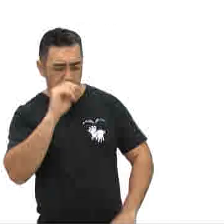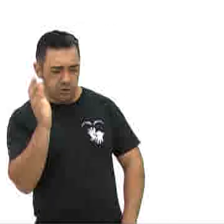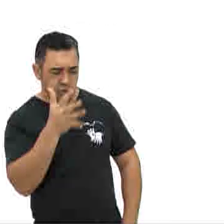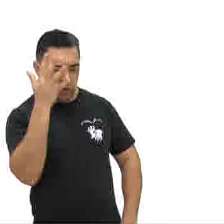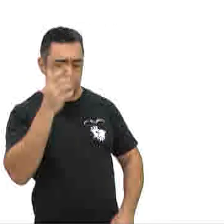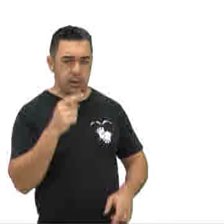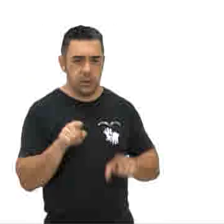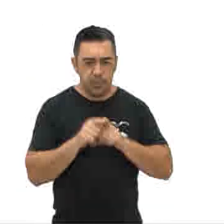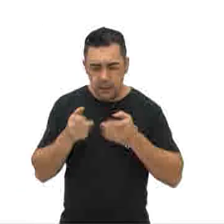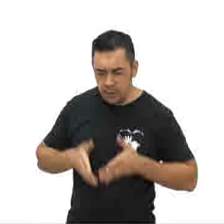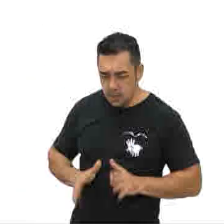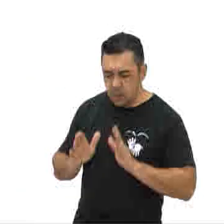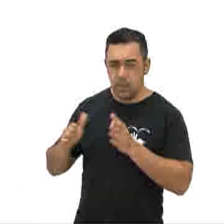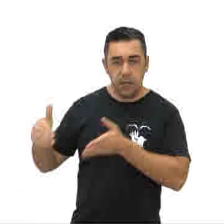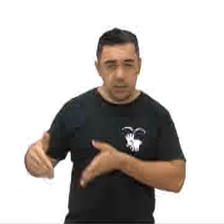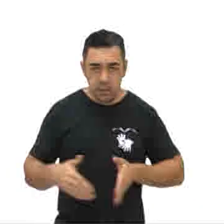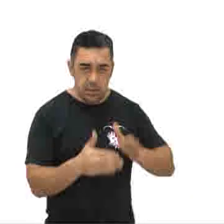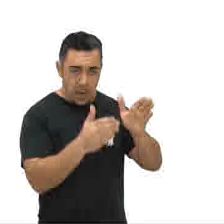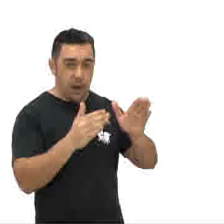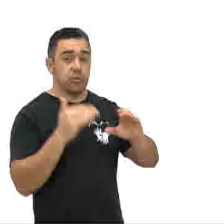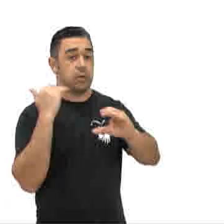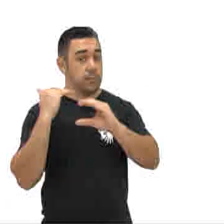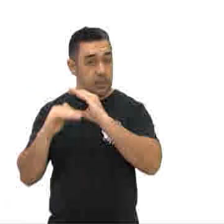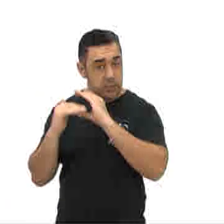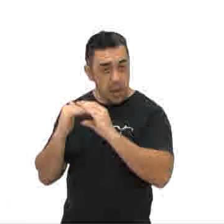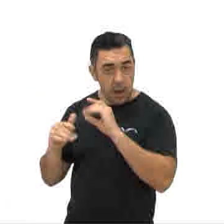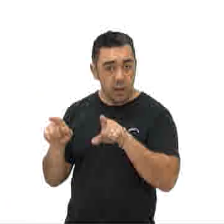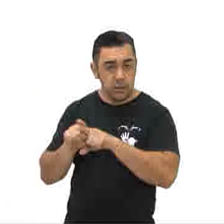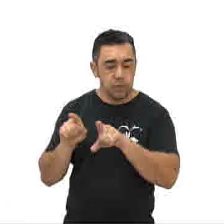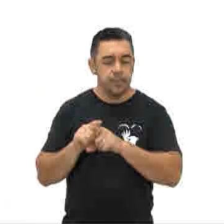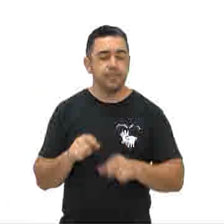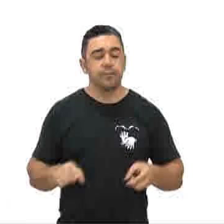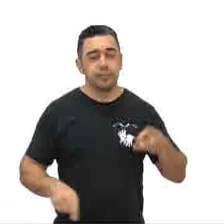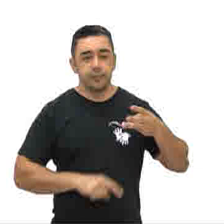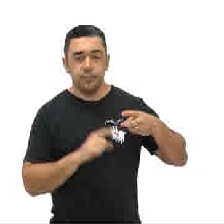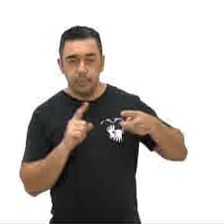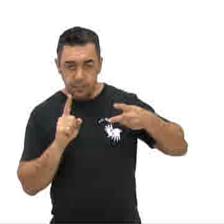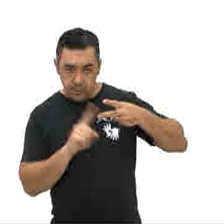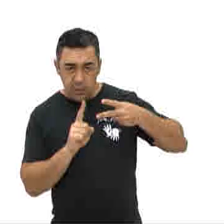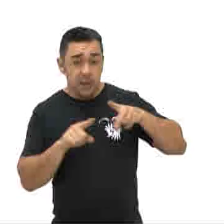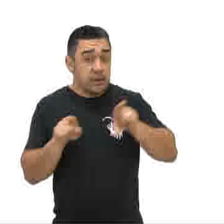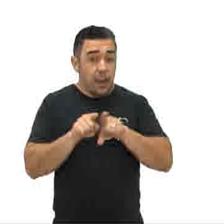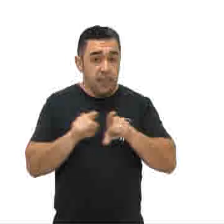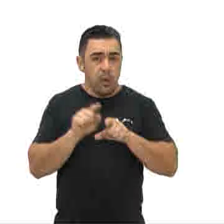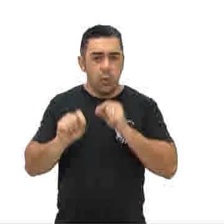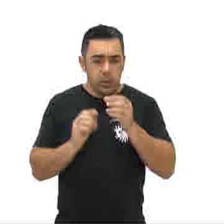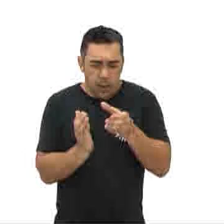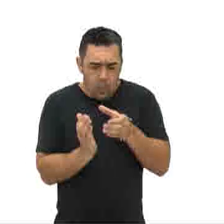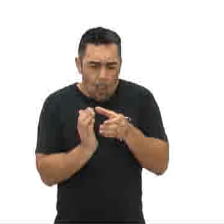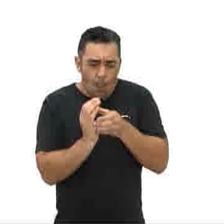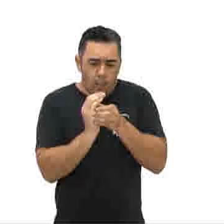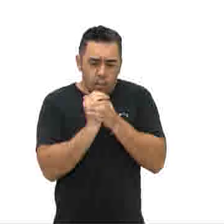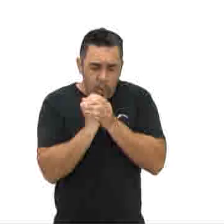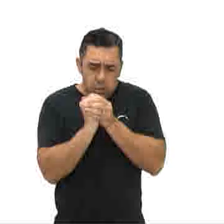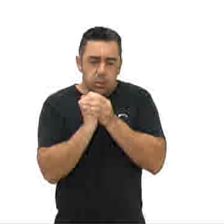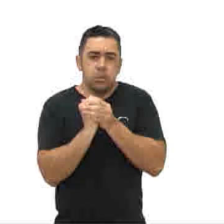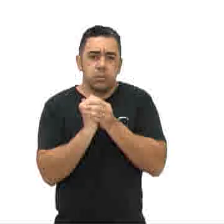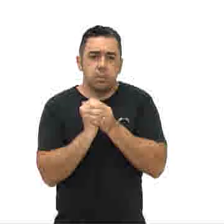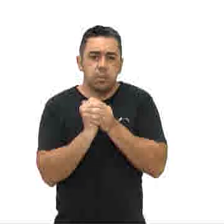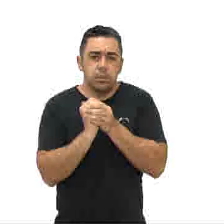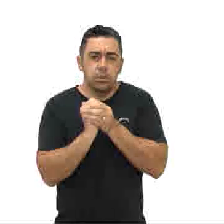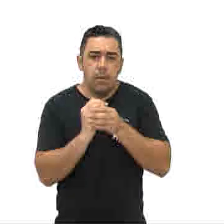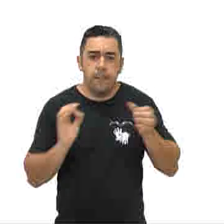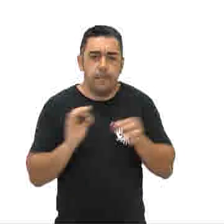magia, das estradas e das mensagens, como também se refere àquilo que é extremamente selado,